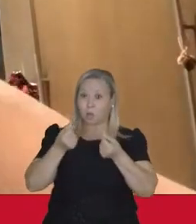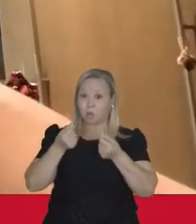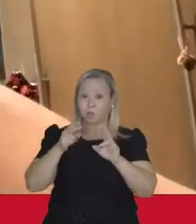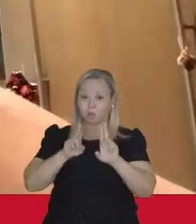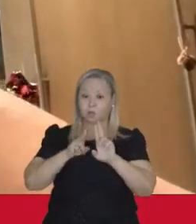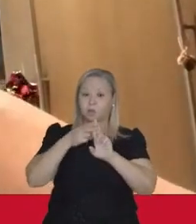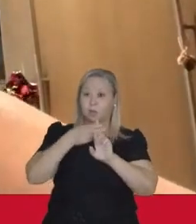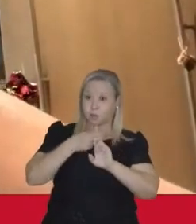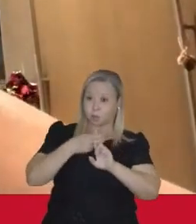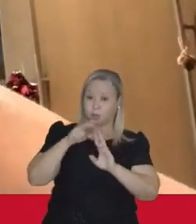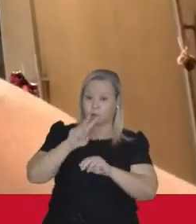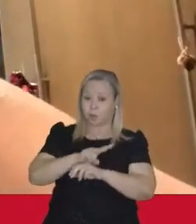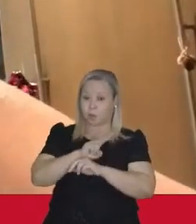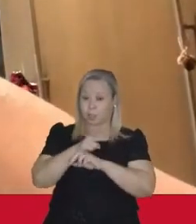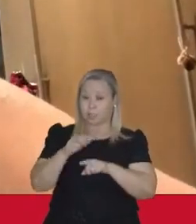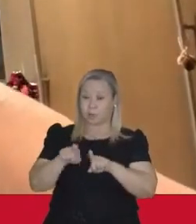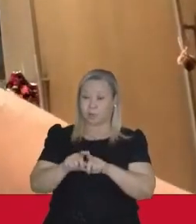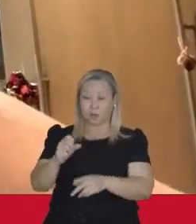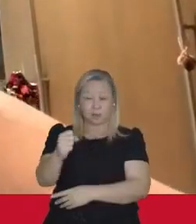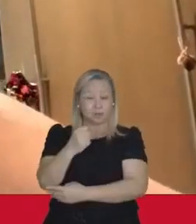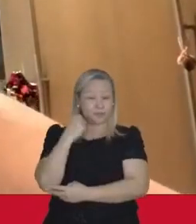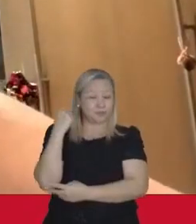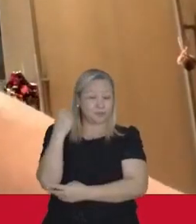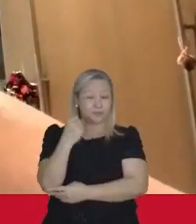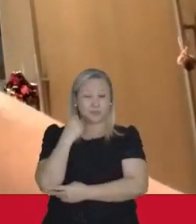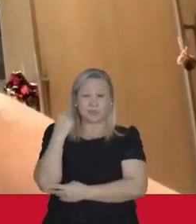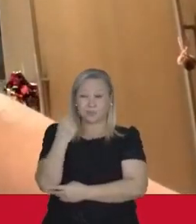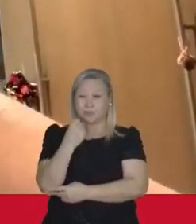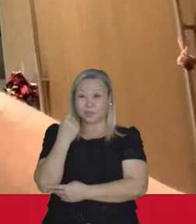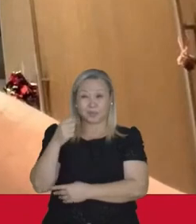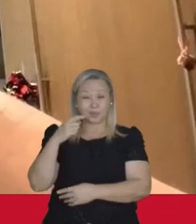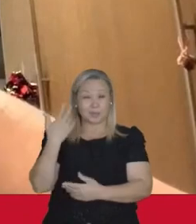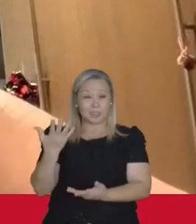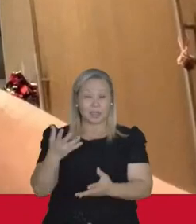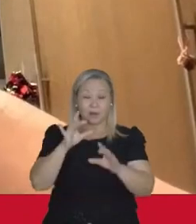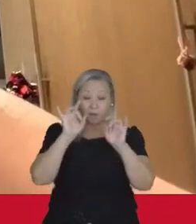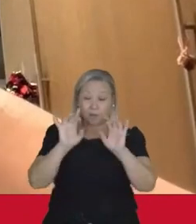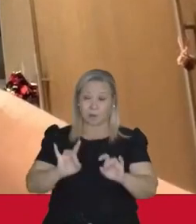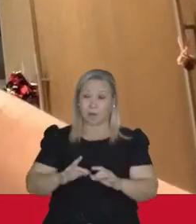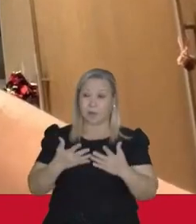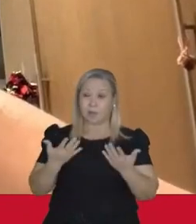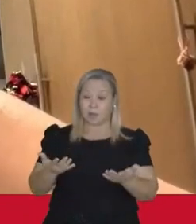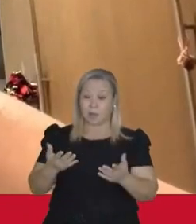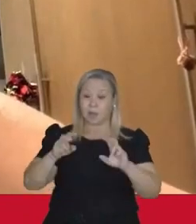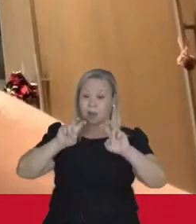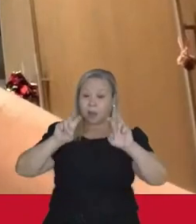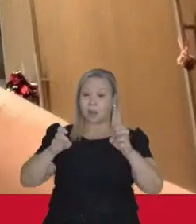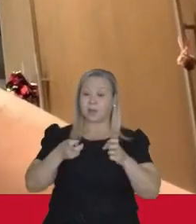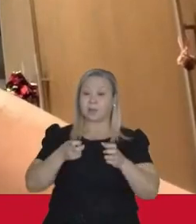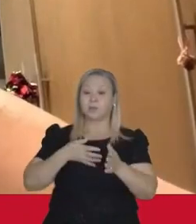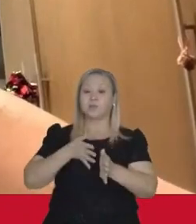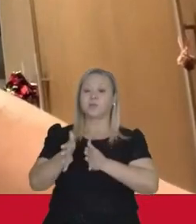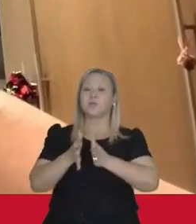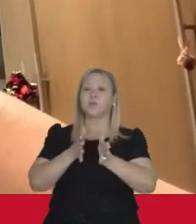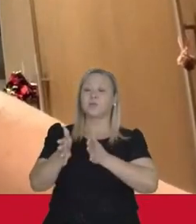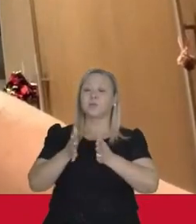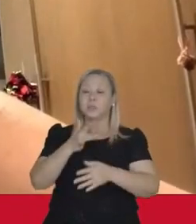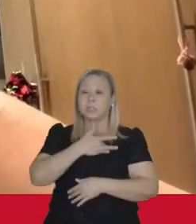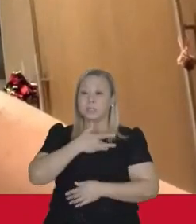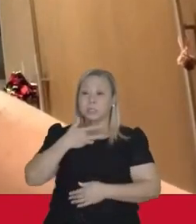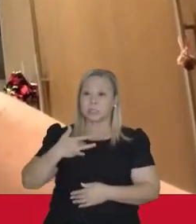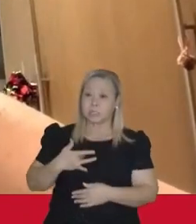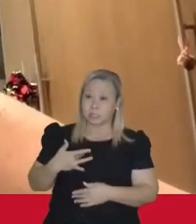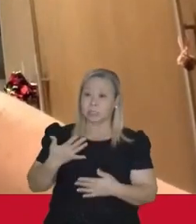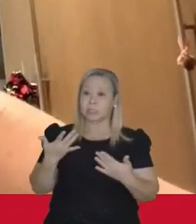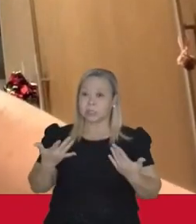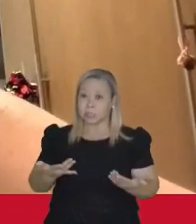assistência, que isso agrava, em especial, a questão do acesso à saúde, e